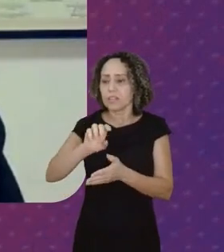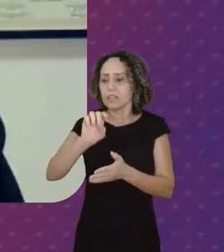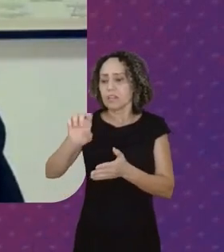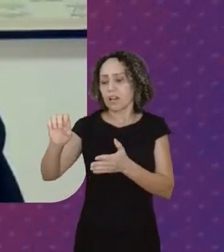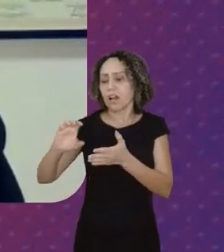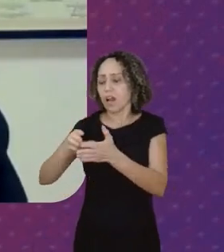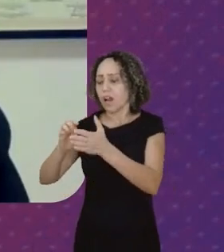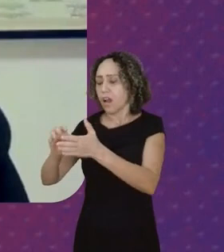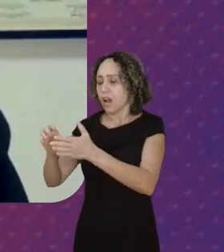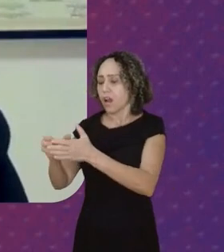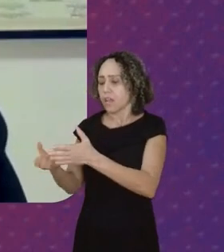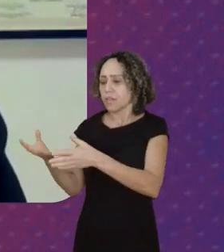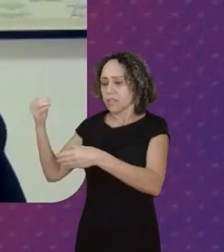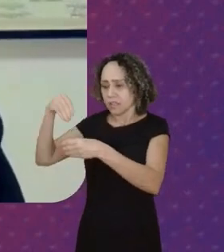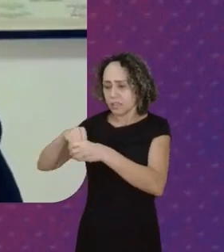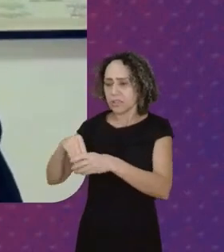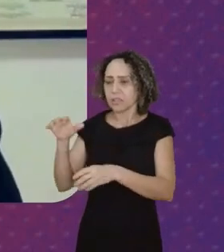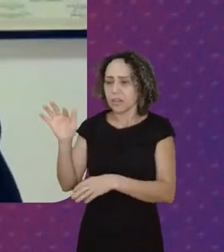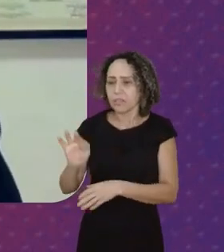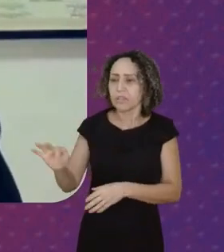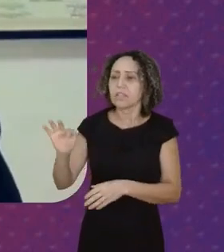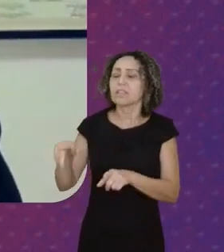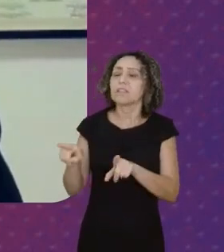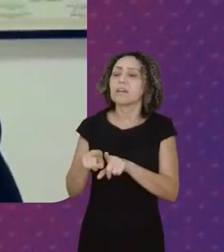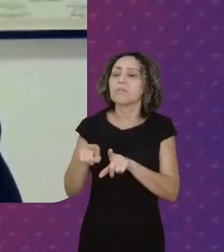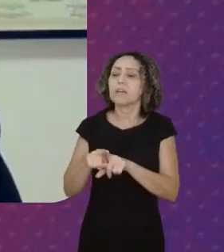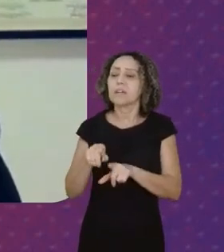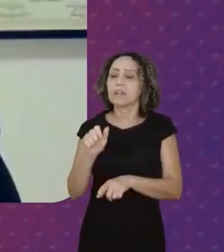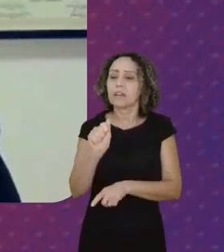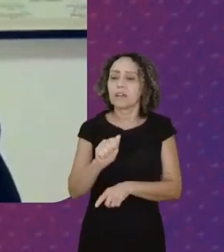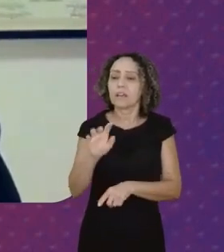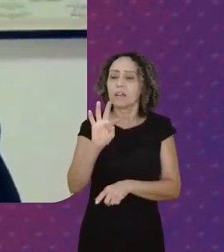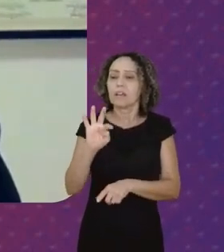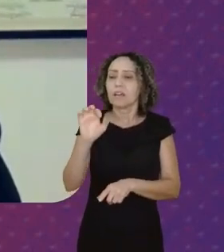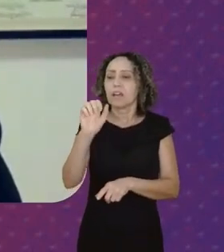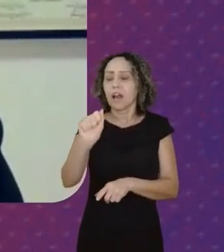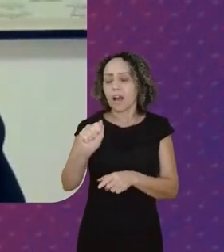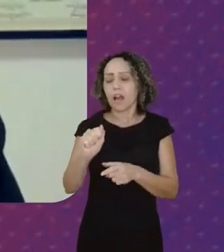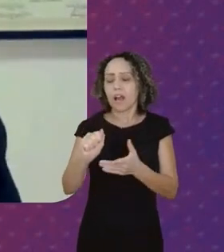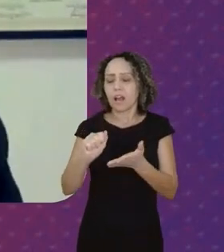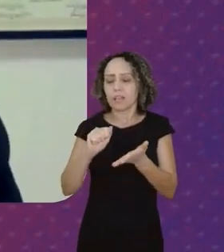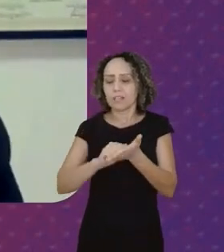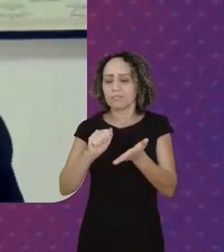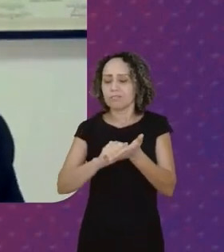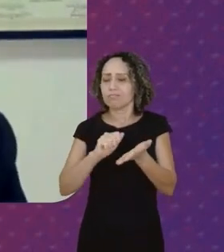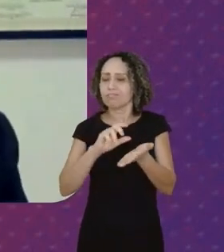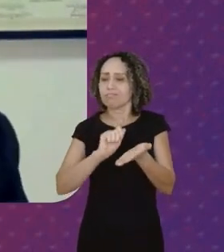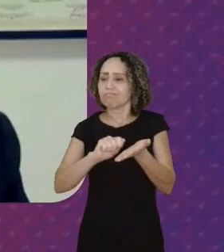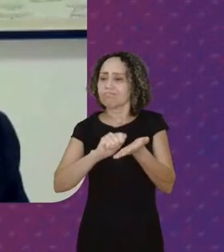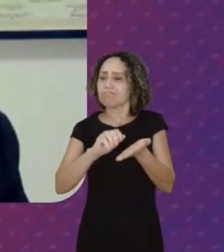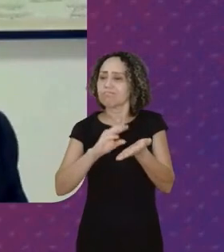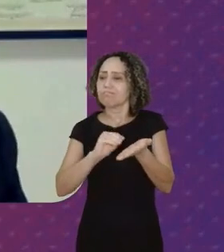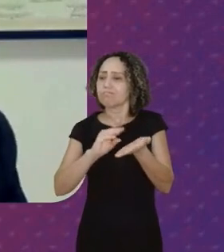da federação e a ata da eleição do órgão de direção nacional da federação. Então, tem